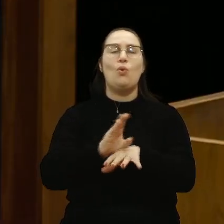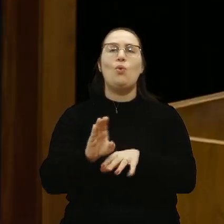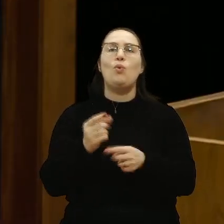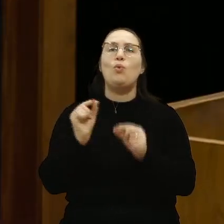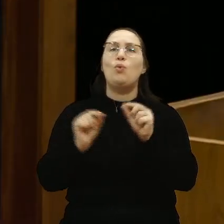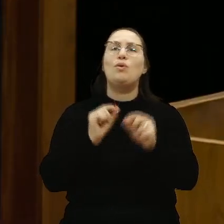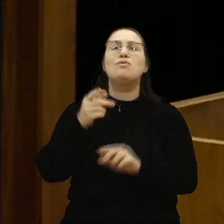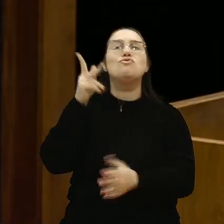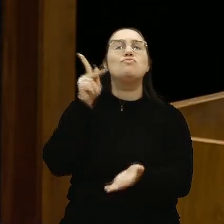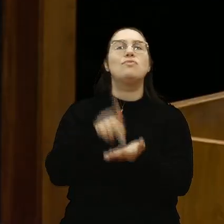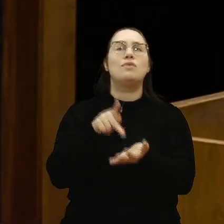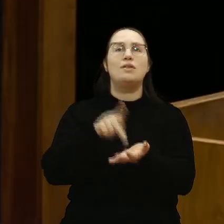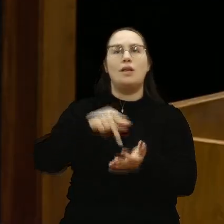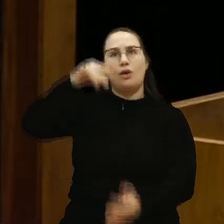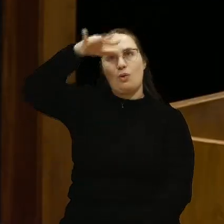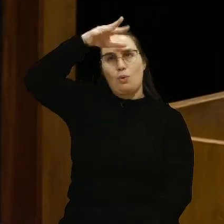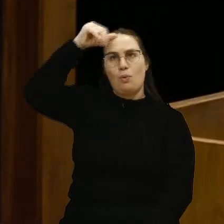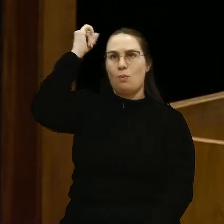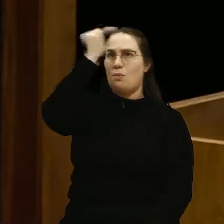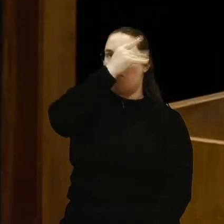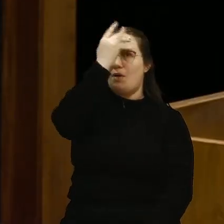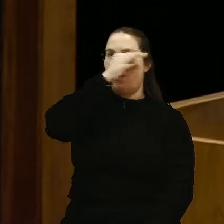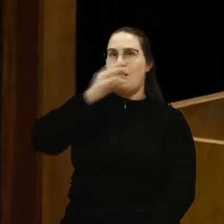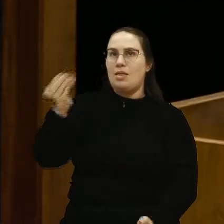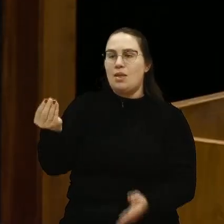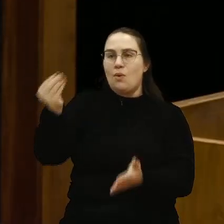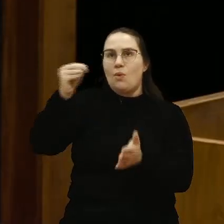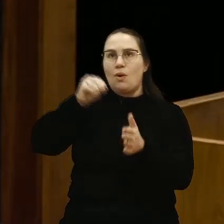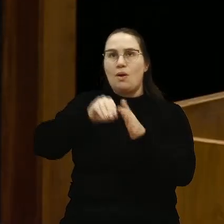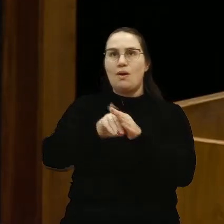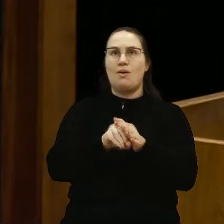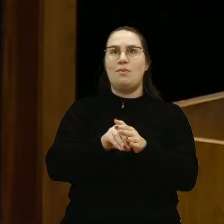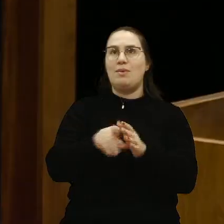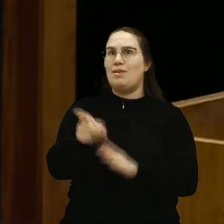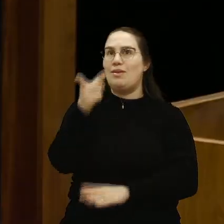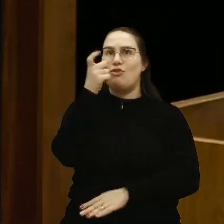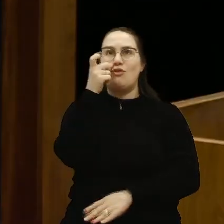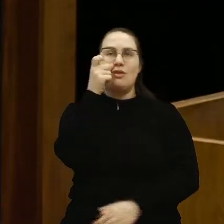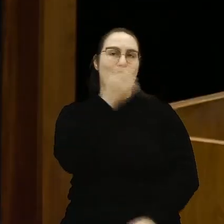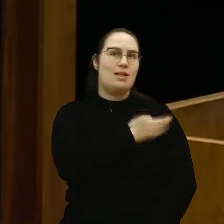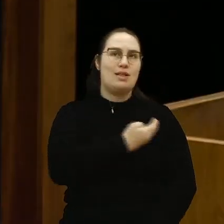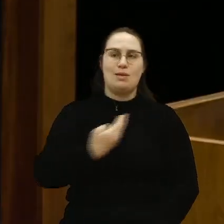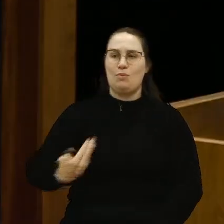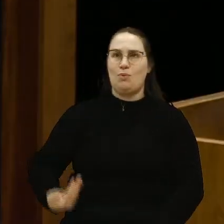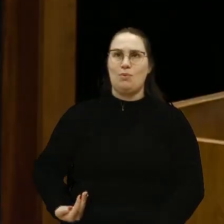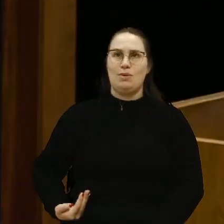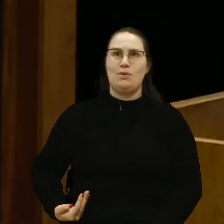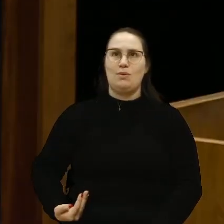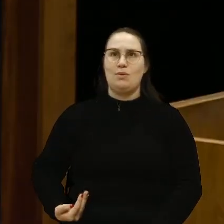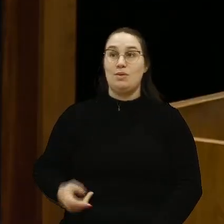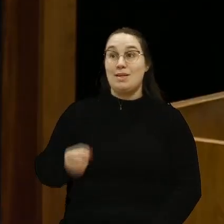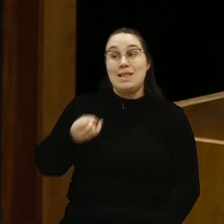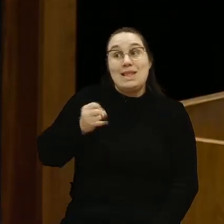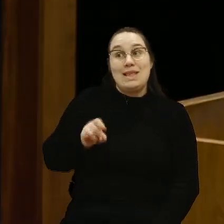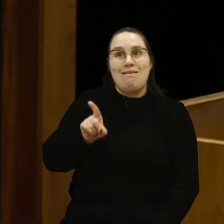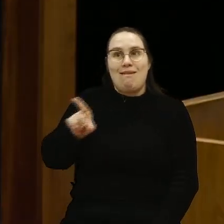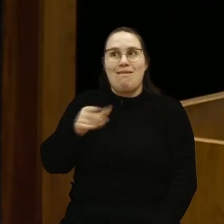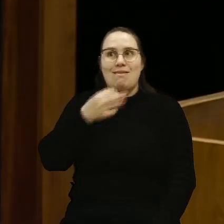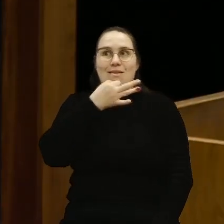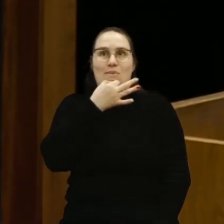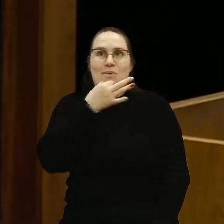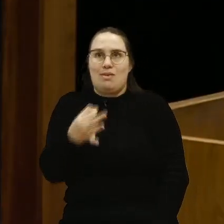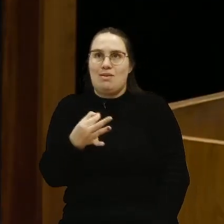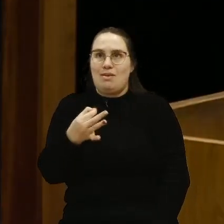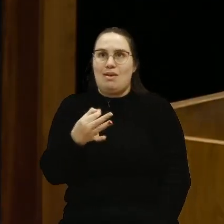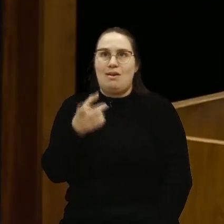de verdade, o que o prefeito quer é não implementar porque acha que não é de interesse público. Se ele acha que não é de interesse público, que declare no